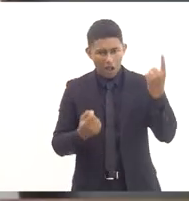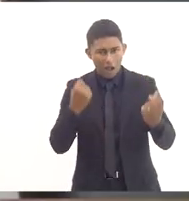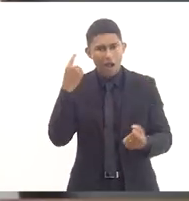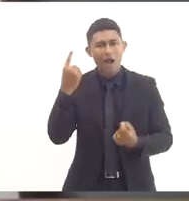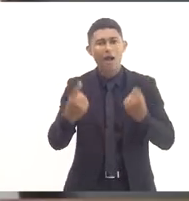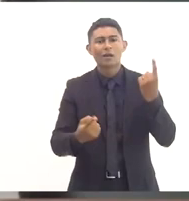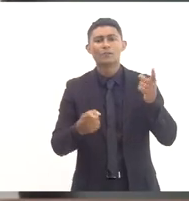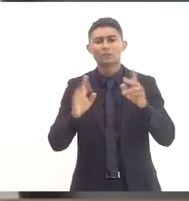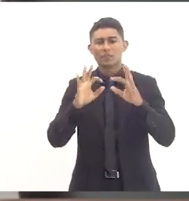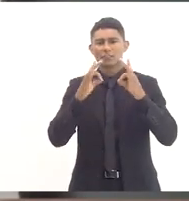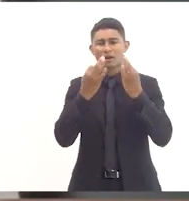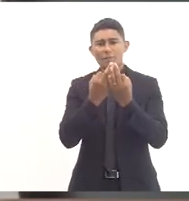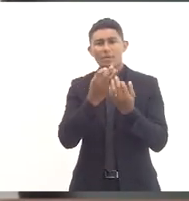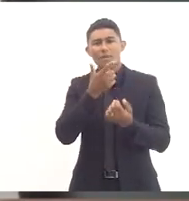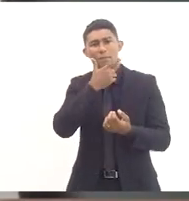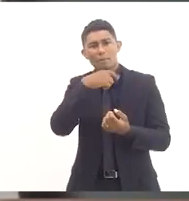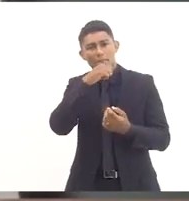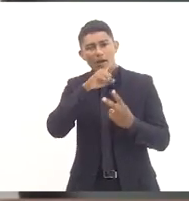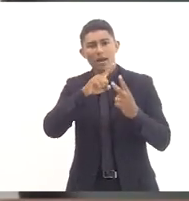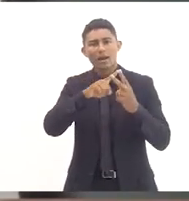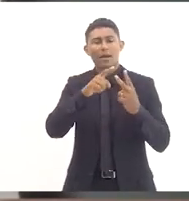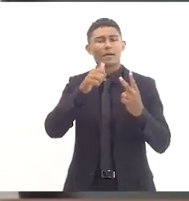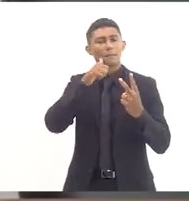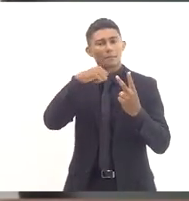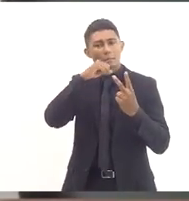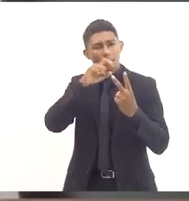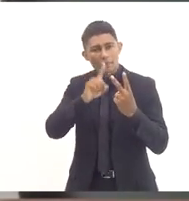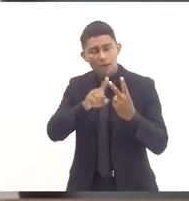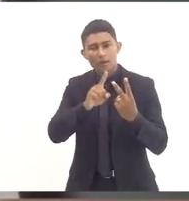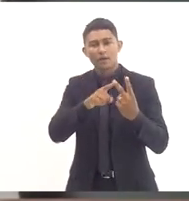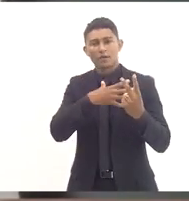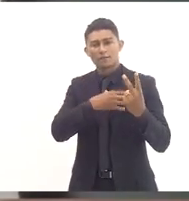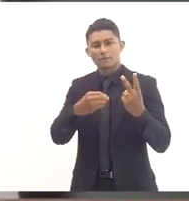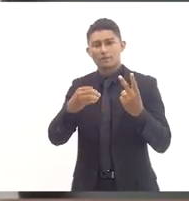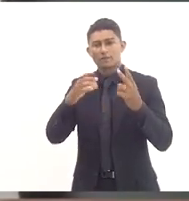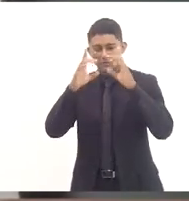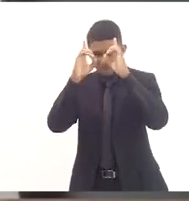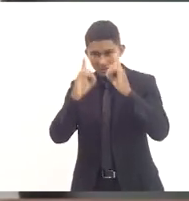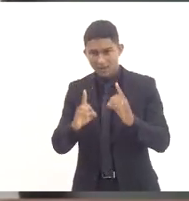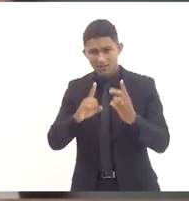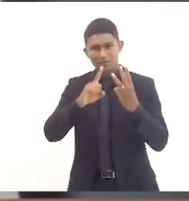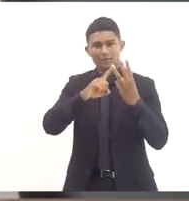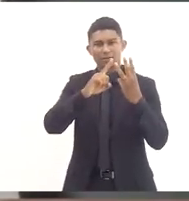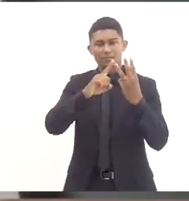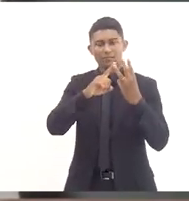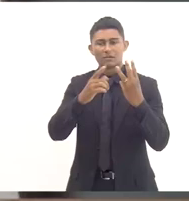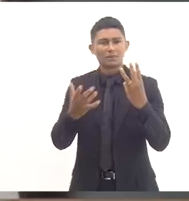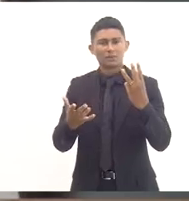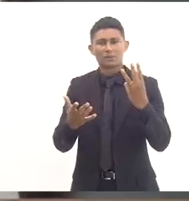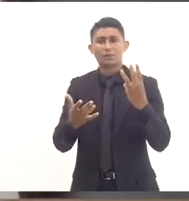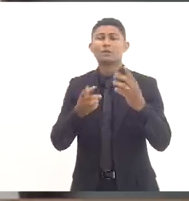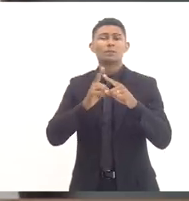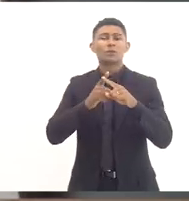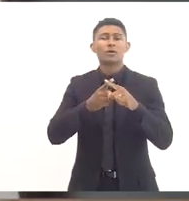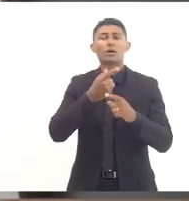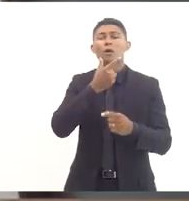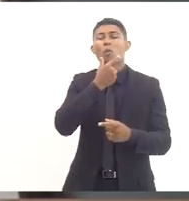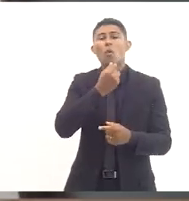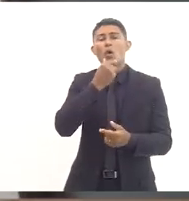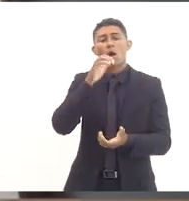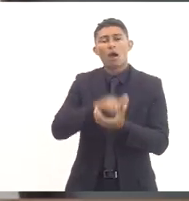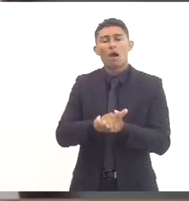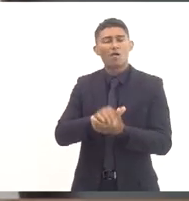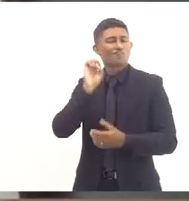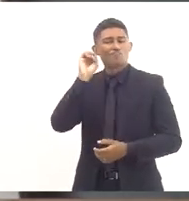completa né vamos assim pai e mãe e filho com um filho deficiente porque os homens vão embora nada Quantos anos tem filho homem né Eu só tenho um homem